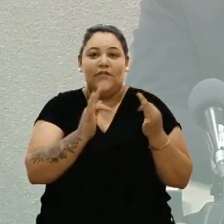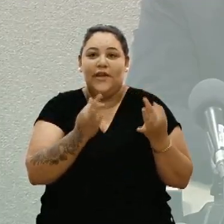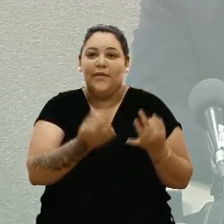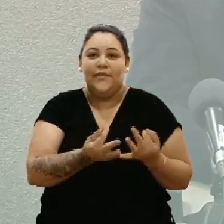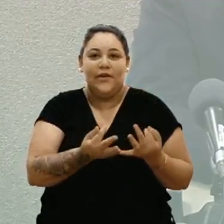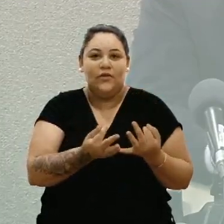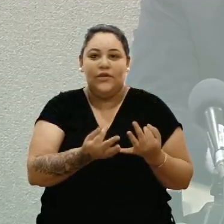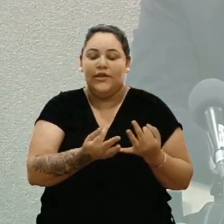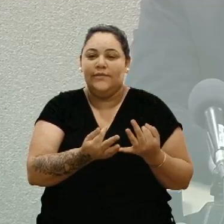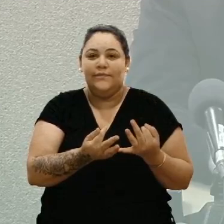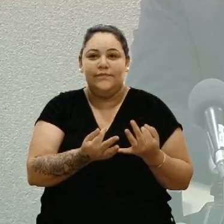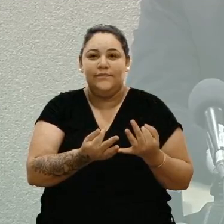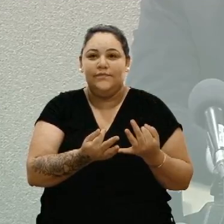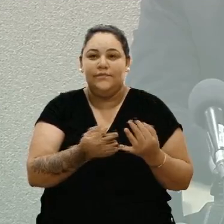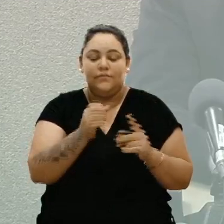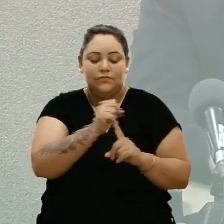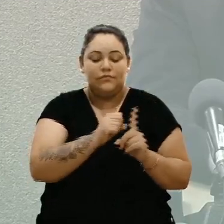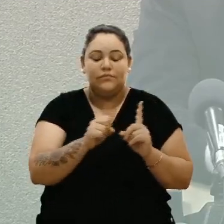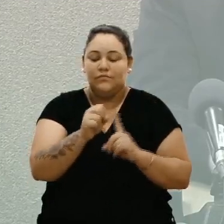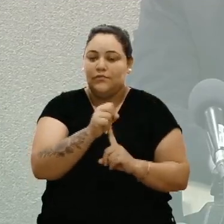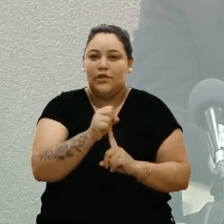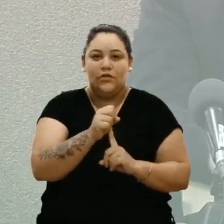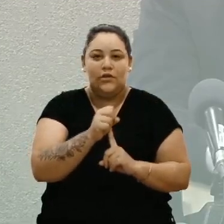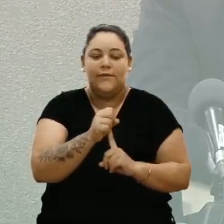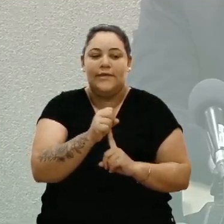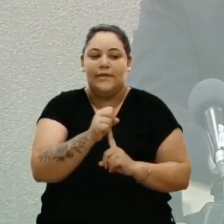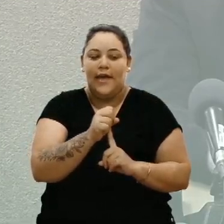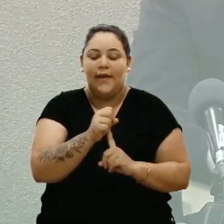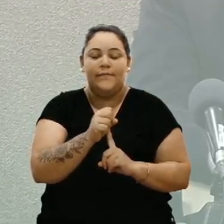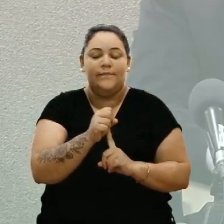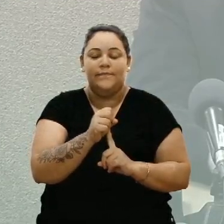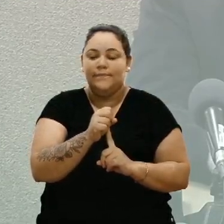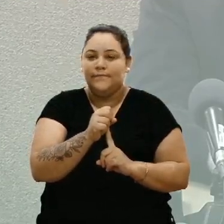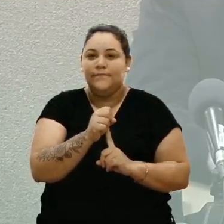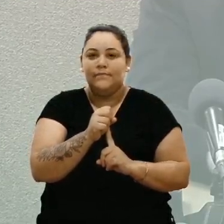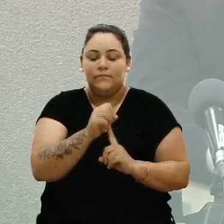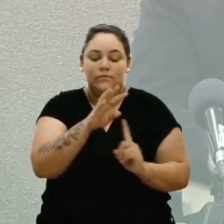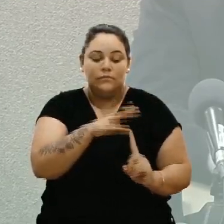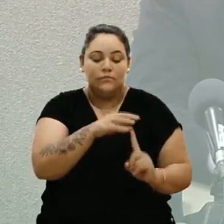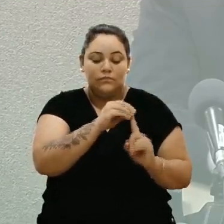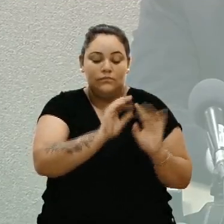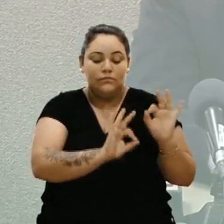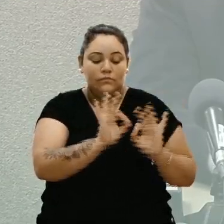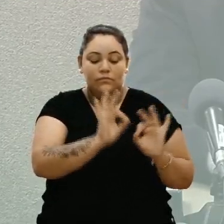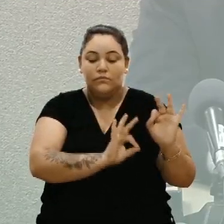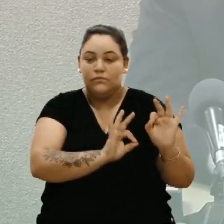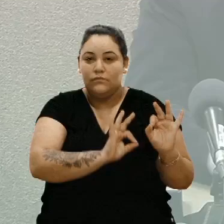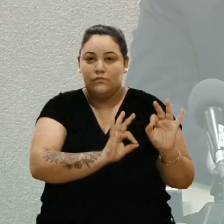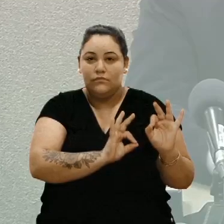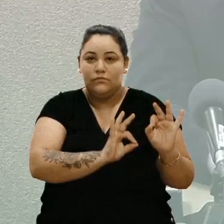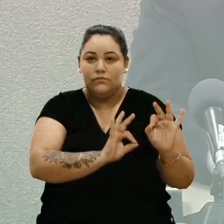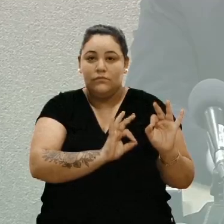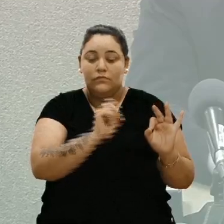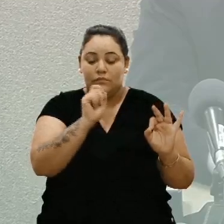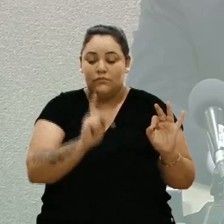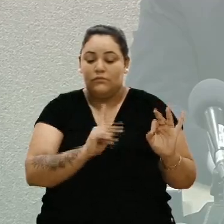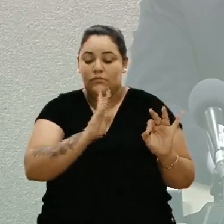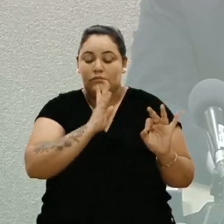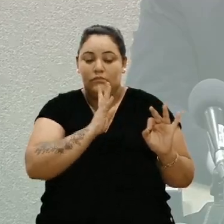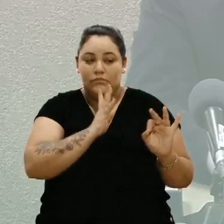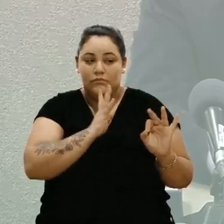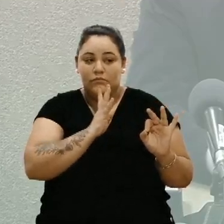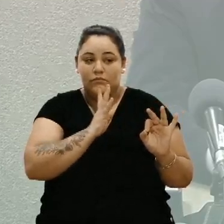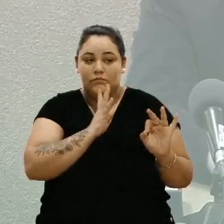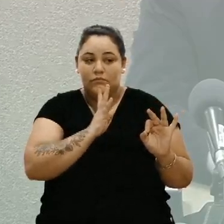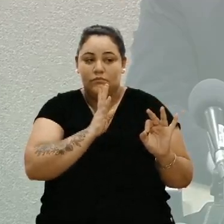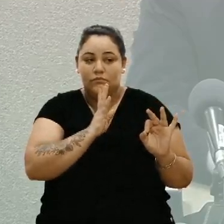tem que olhar o interesse social. E acho que aqui é o ponto principal desse projeto. Nós sabemos, né, e quem conhece a região,